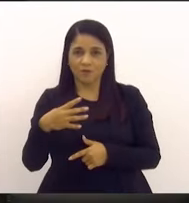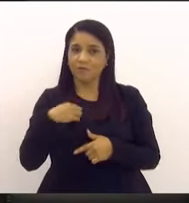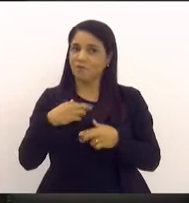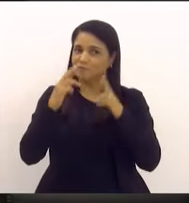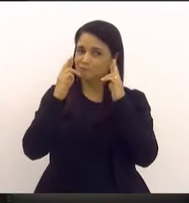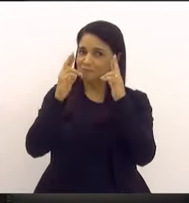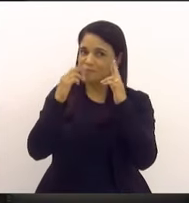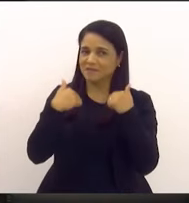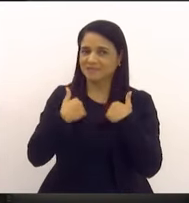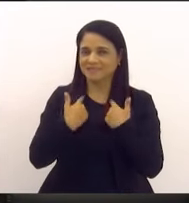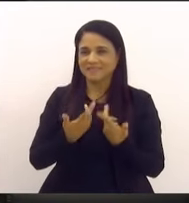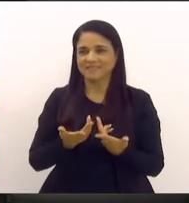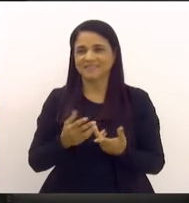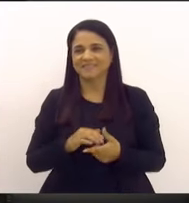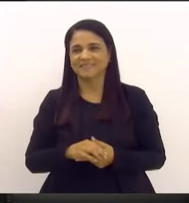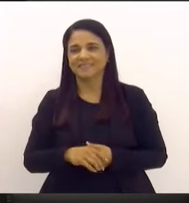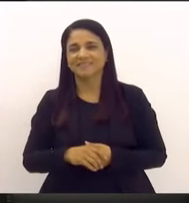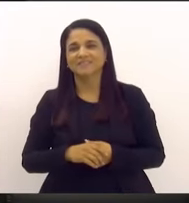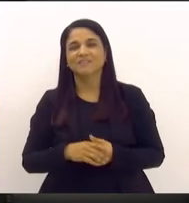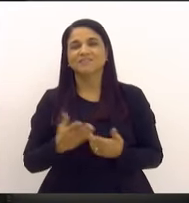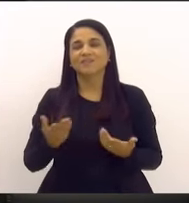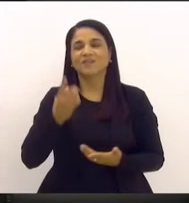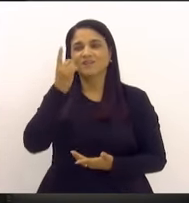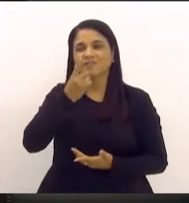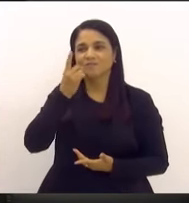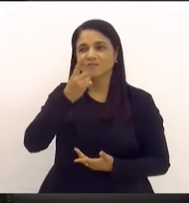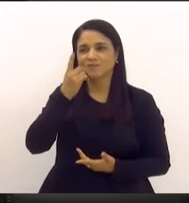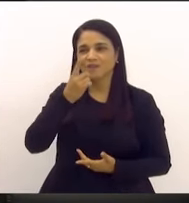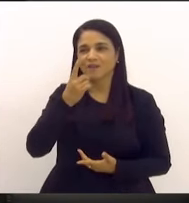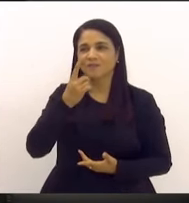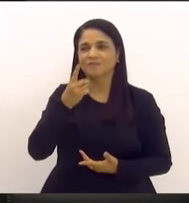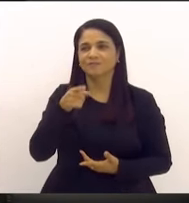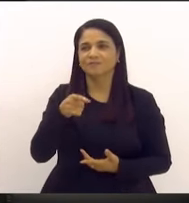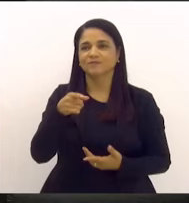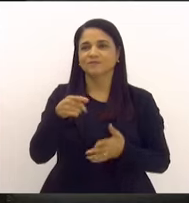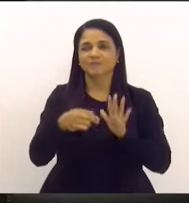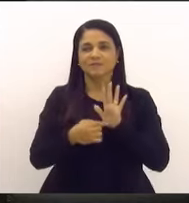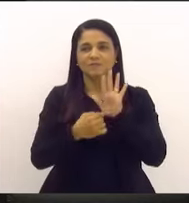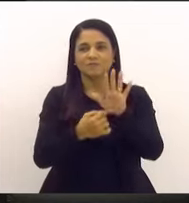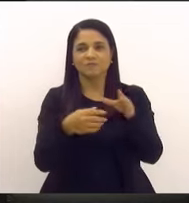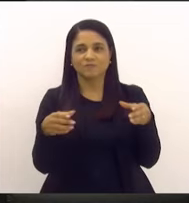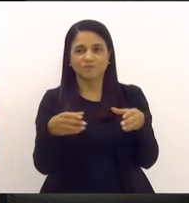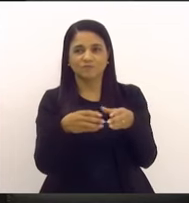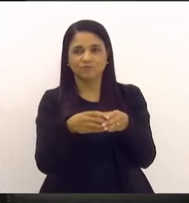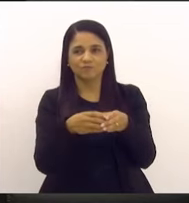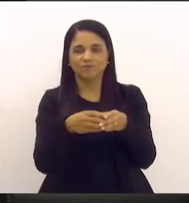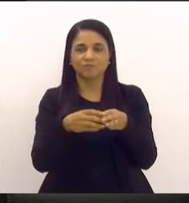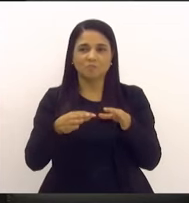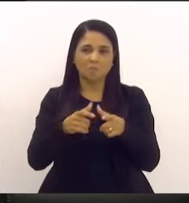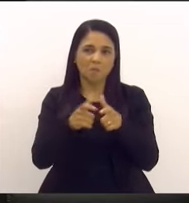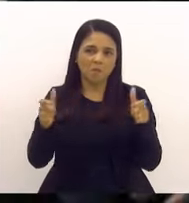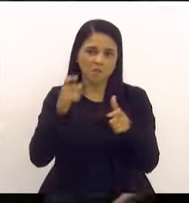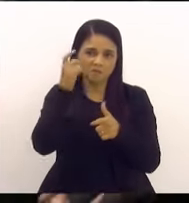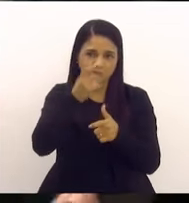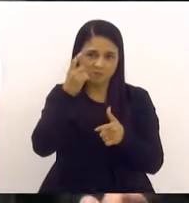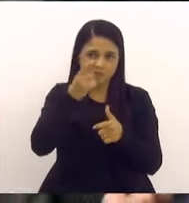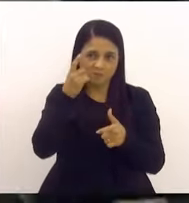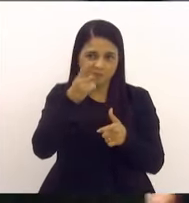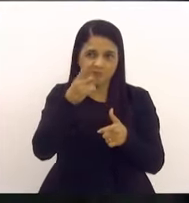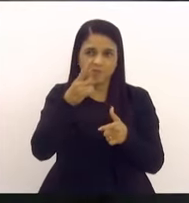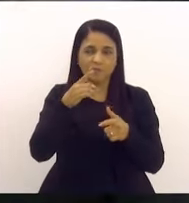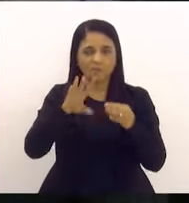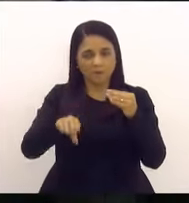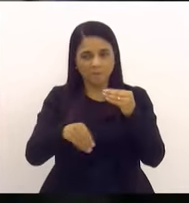Senhor presidente, deputado Chico Machado, vai ser apresentado em conjunto, por unanimidade dos deputados e deputadas,